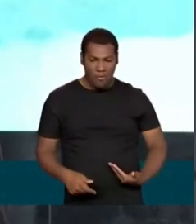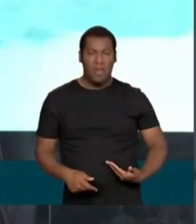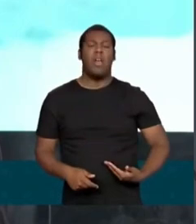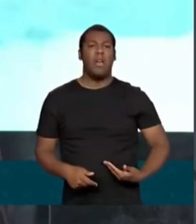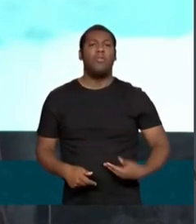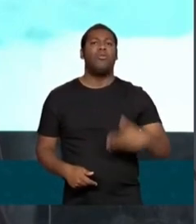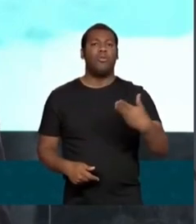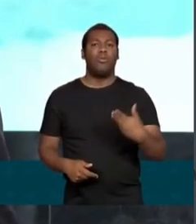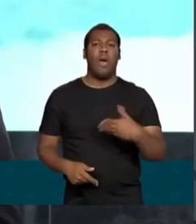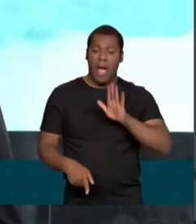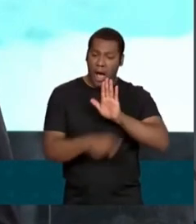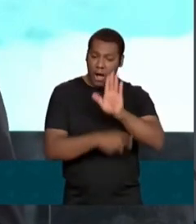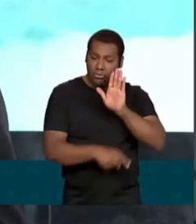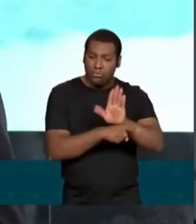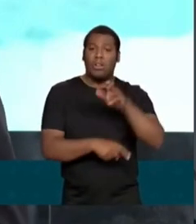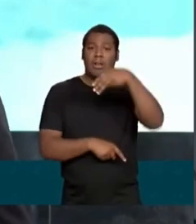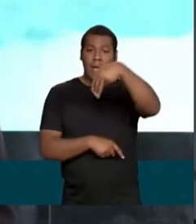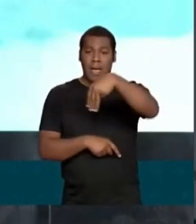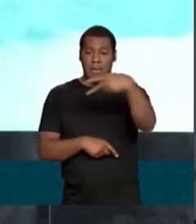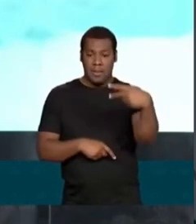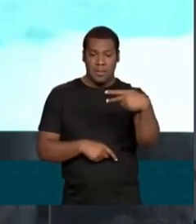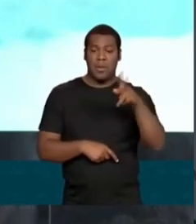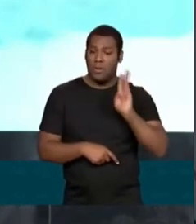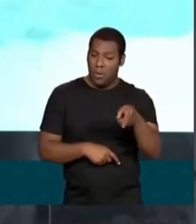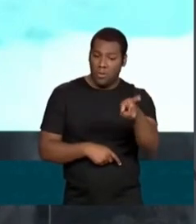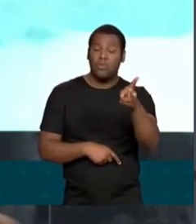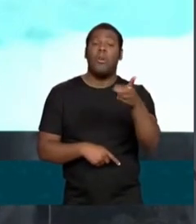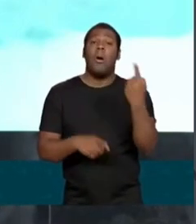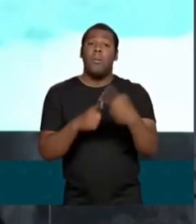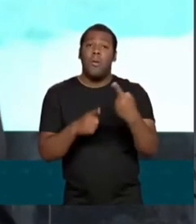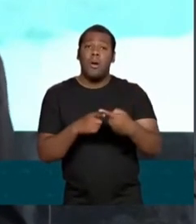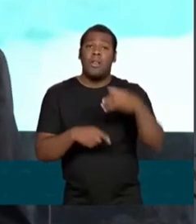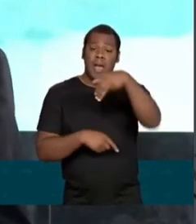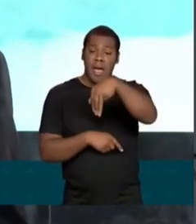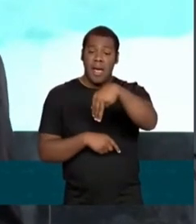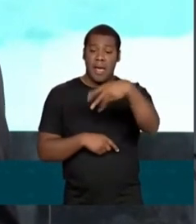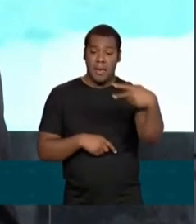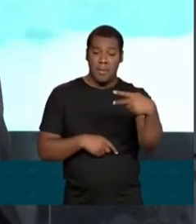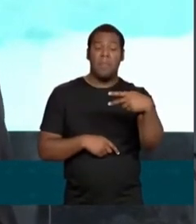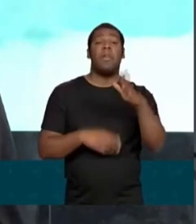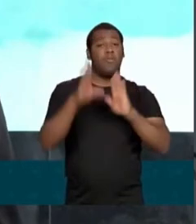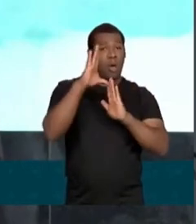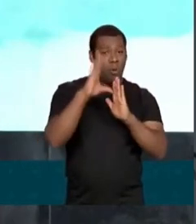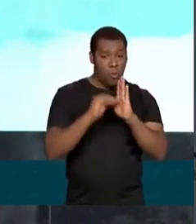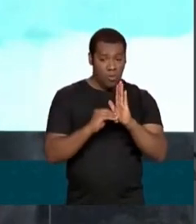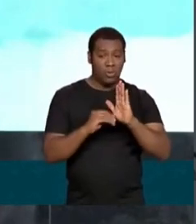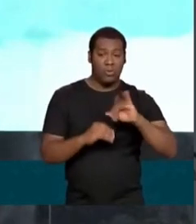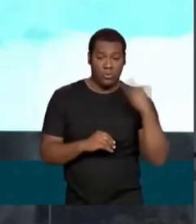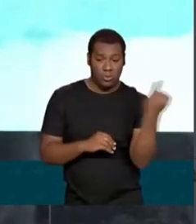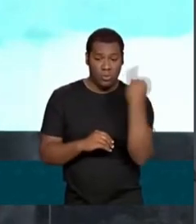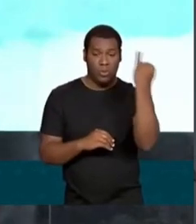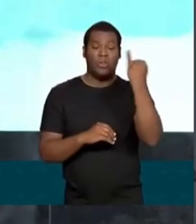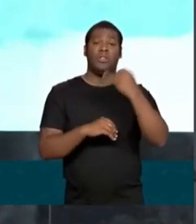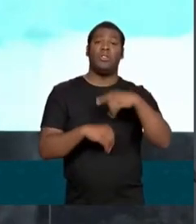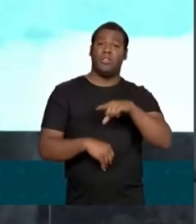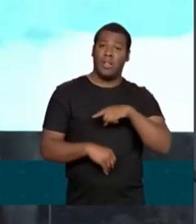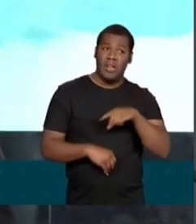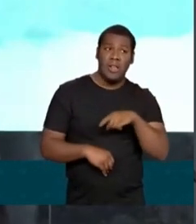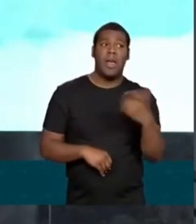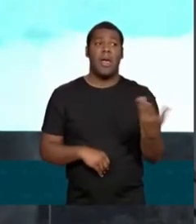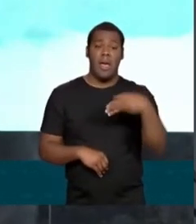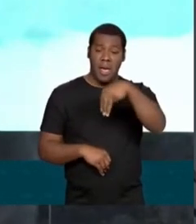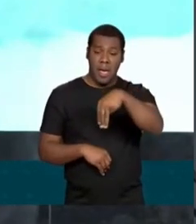manter as MP porque elas Inclusive tem conteúdos que já estão sendo efetuados uma parte delas